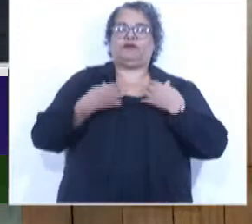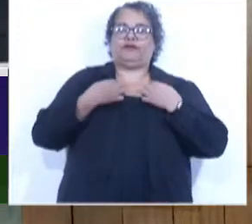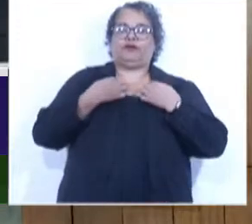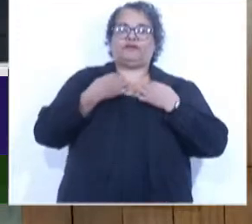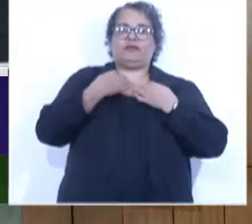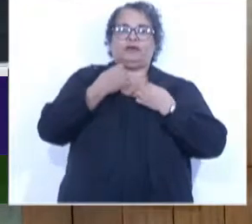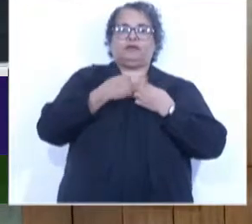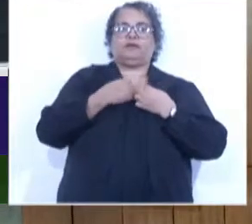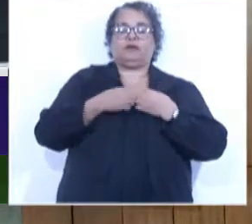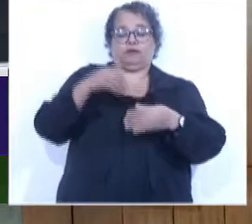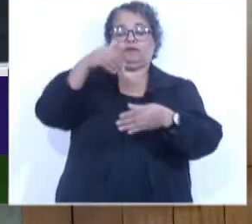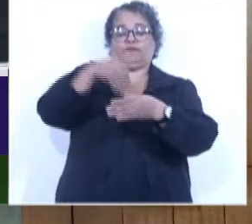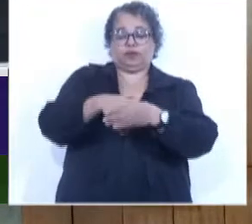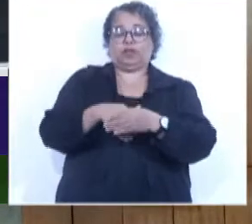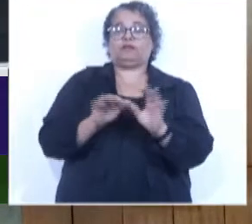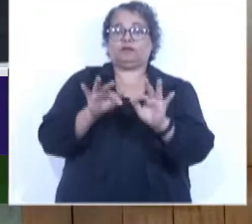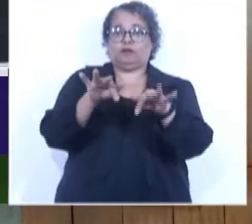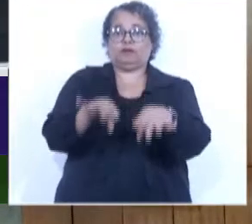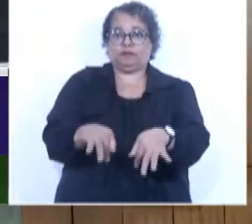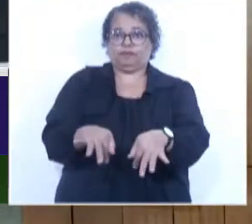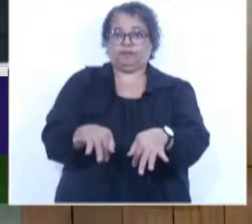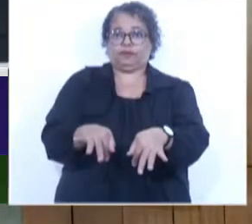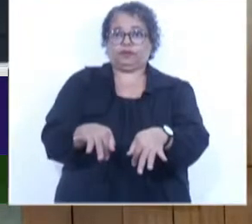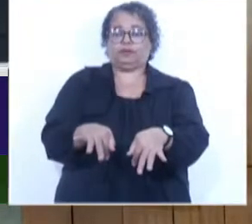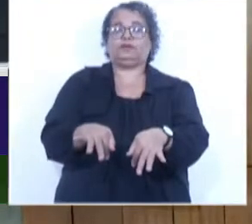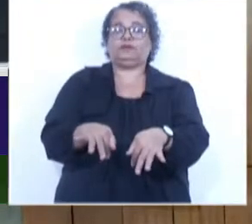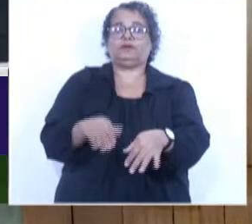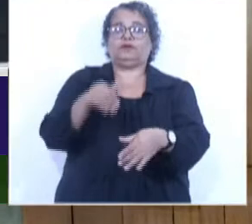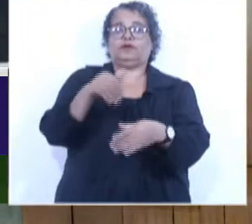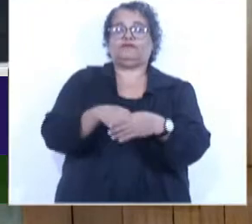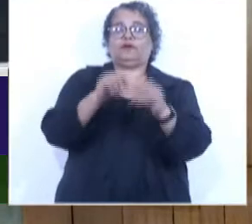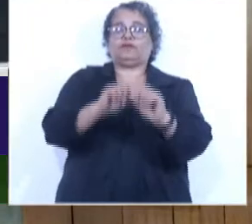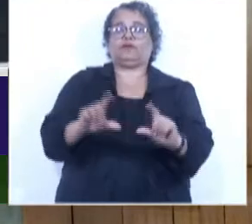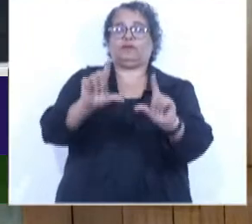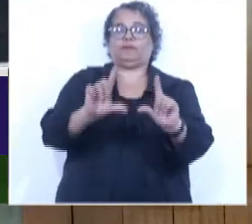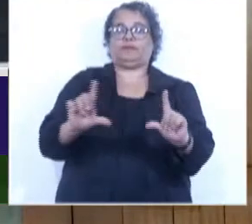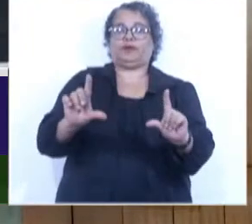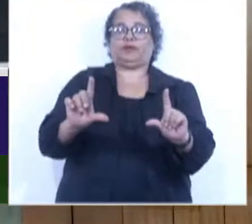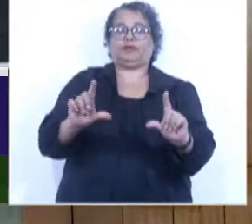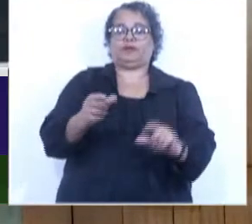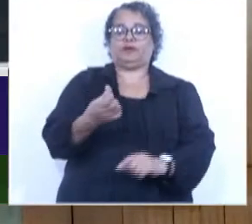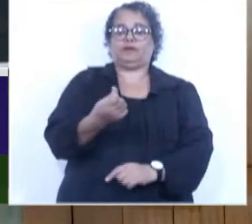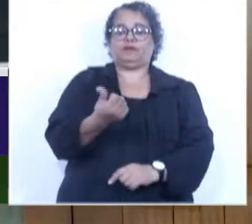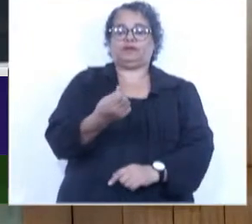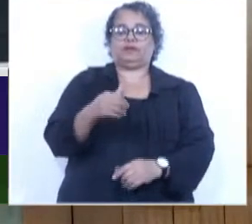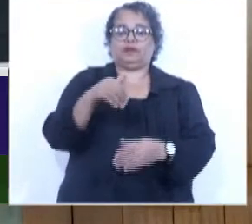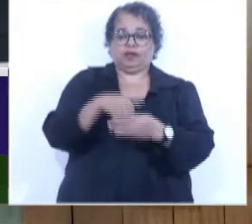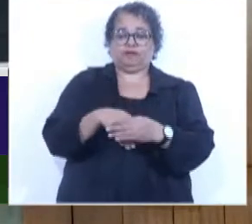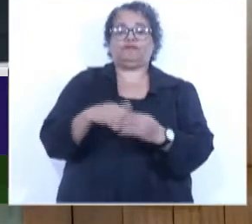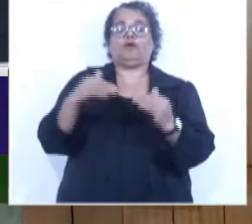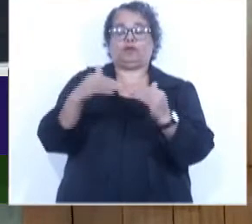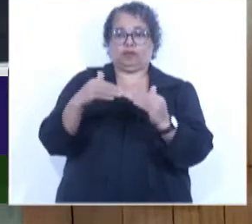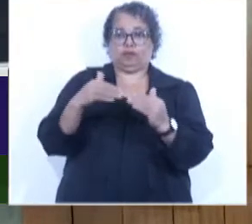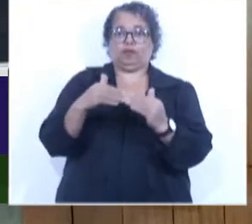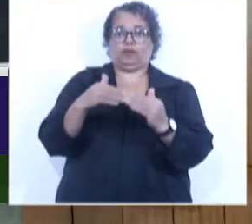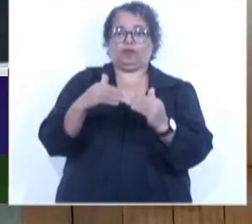votação encerrada votos no painel 16 votos favoráveis